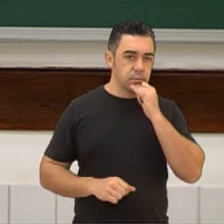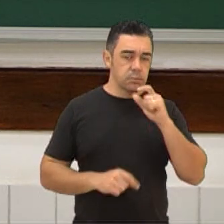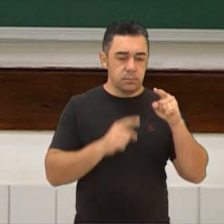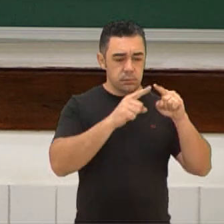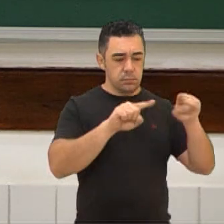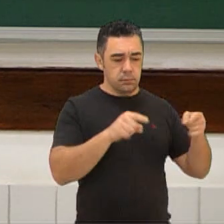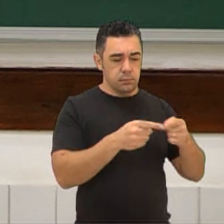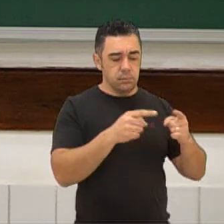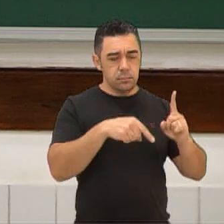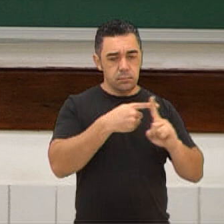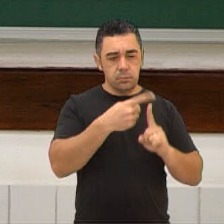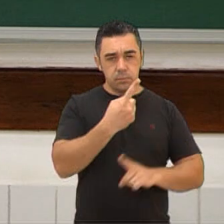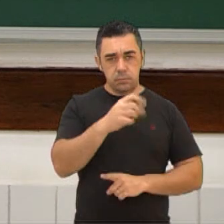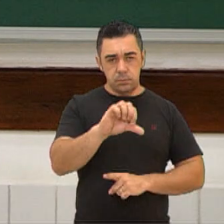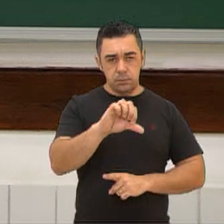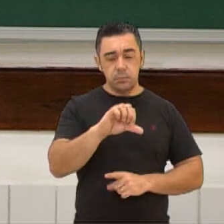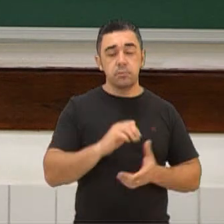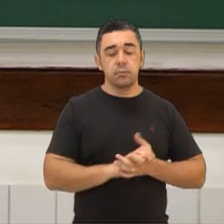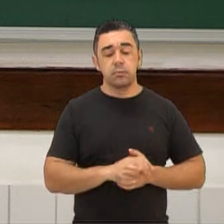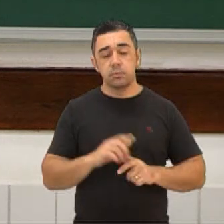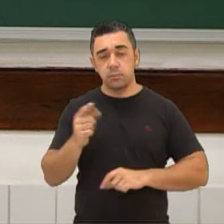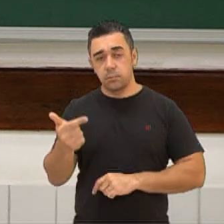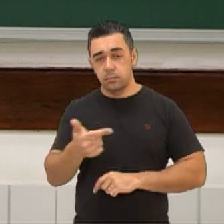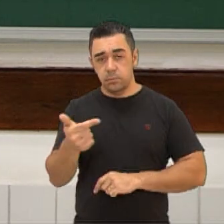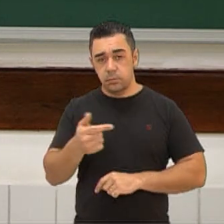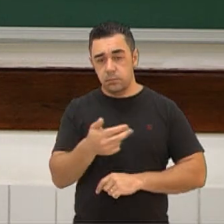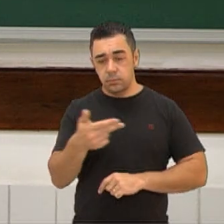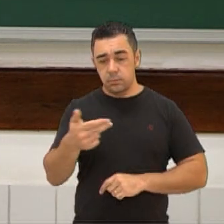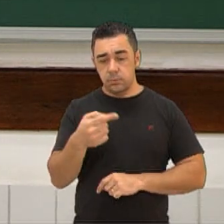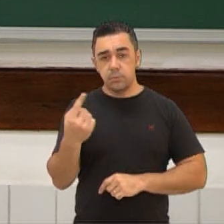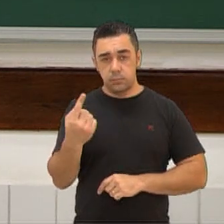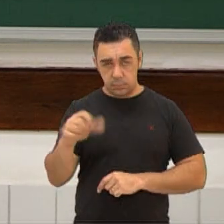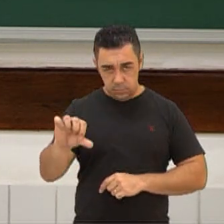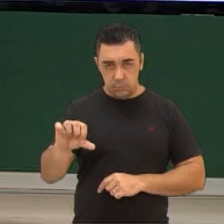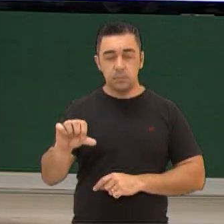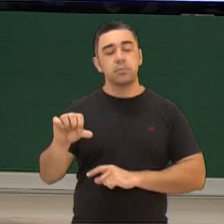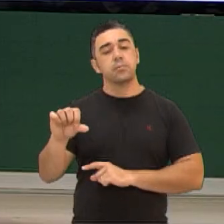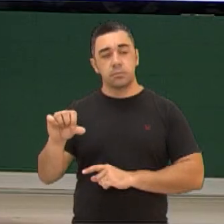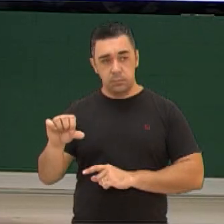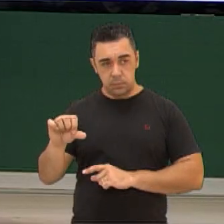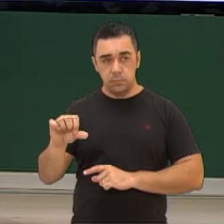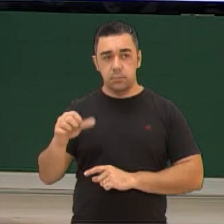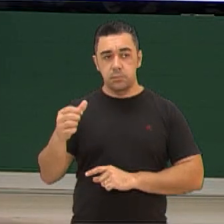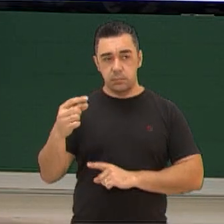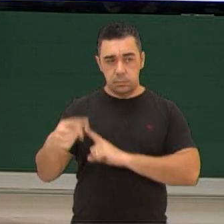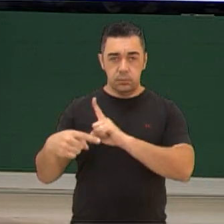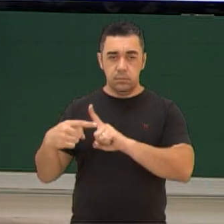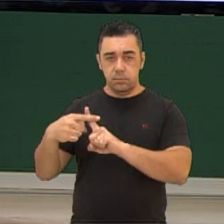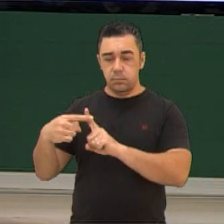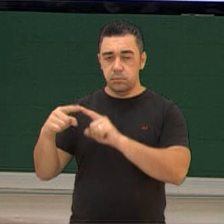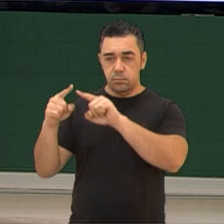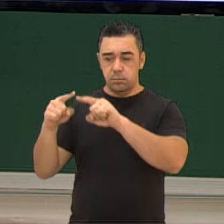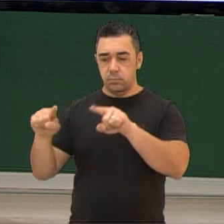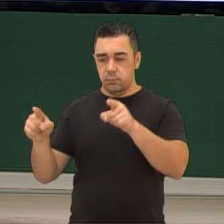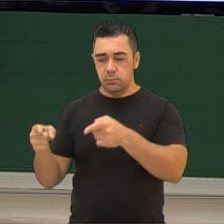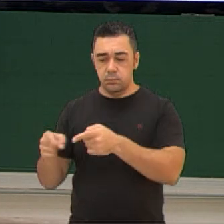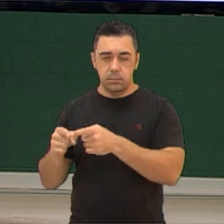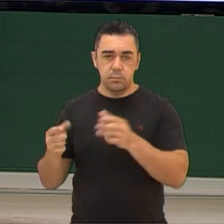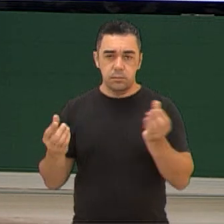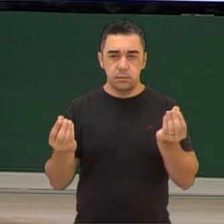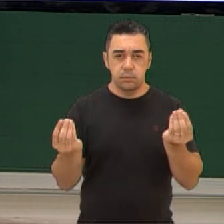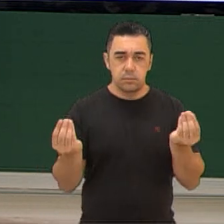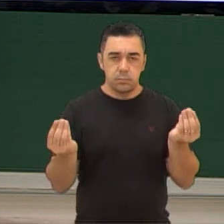mais 19, e do outro lado, no segundo membro, veja que é o mesmo valor, só que